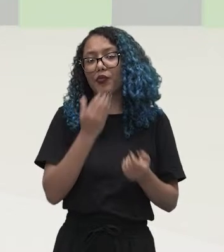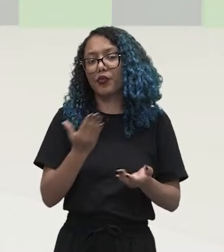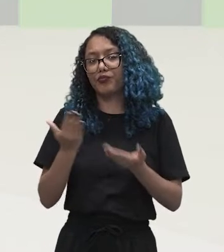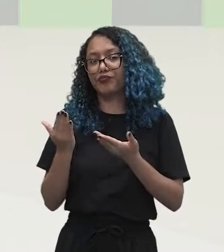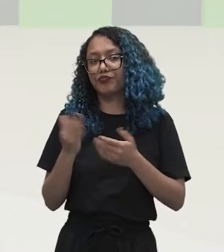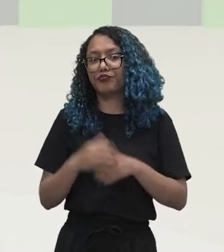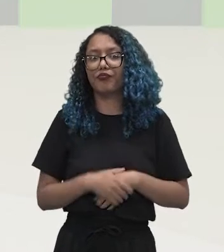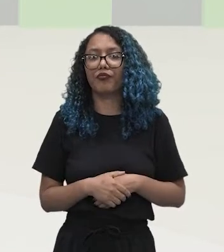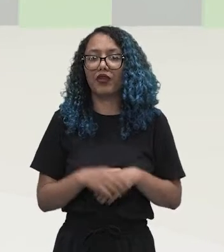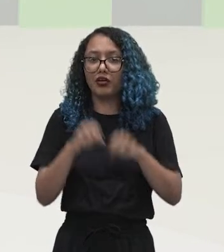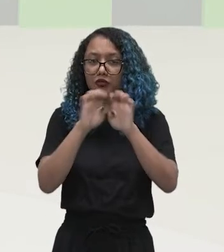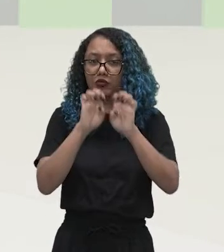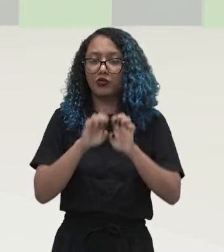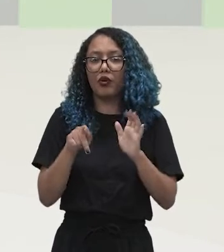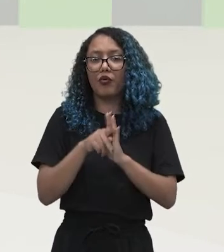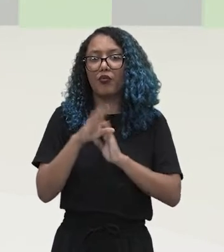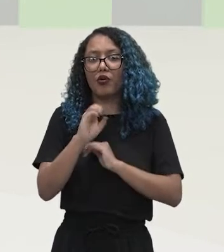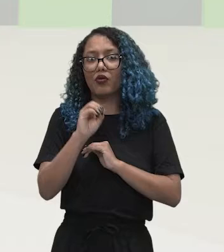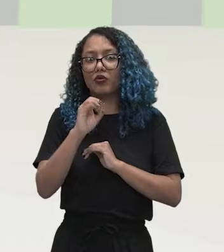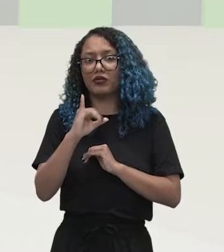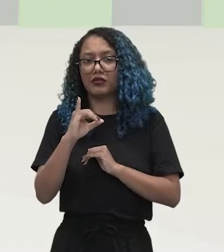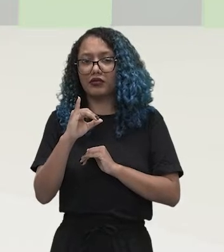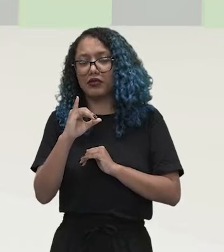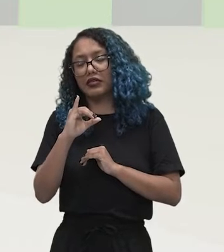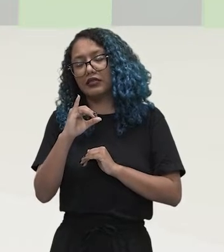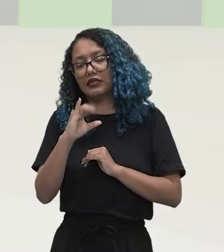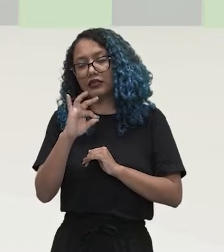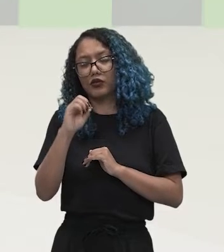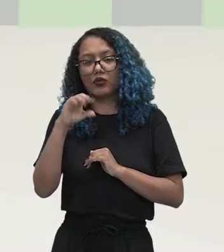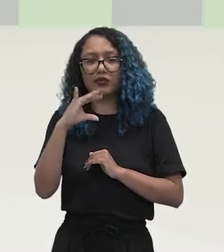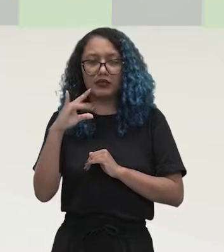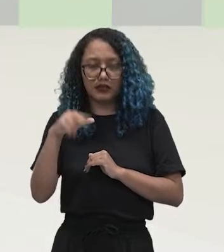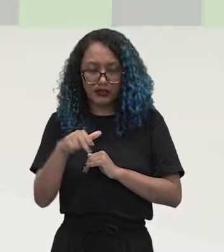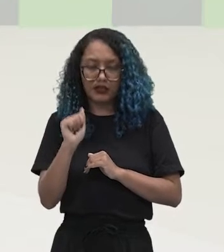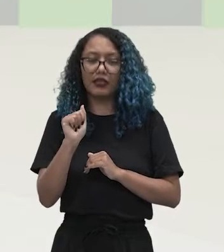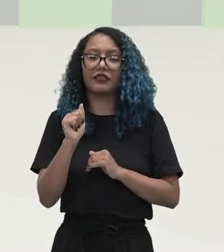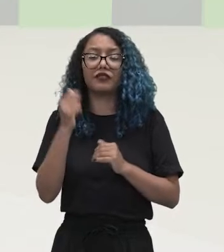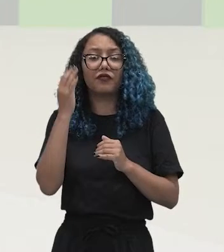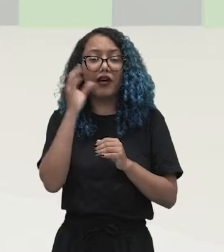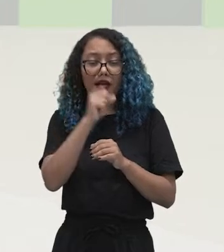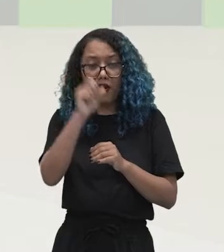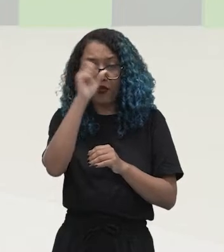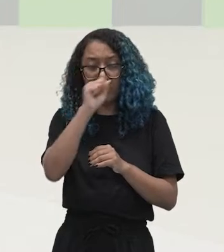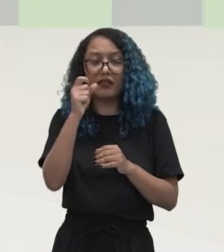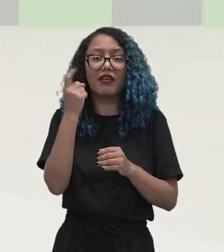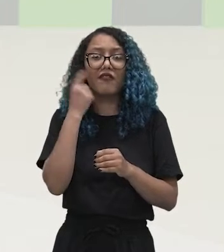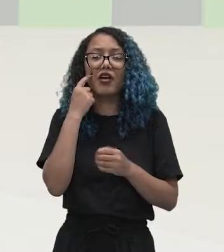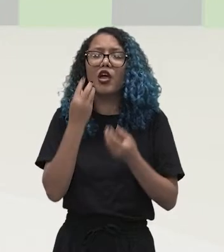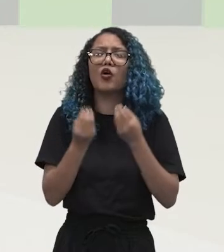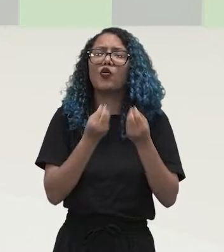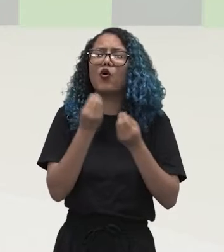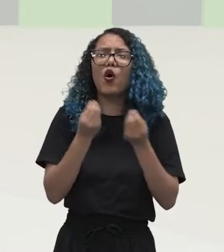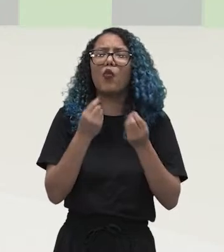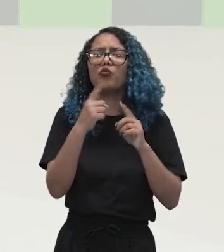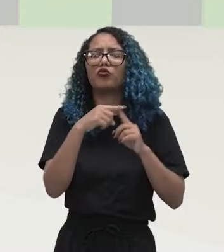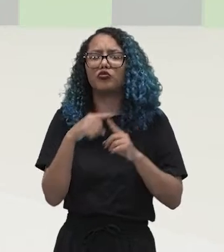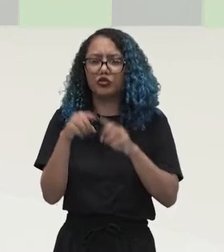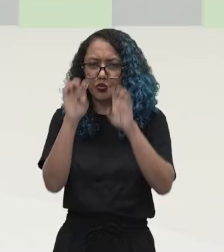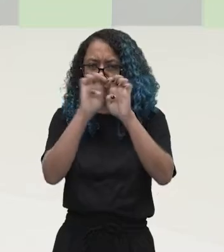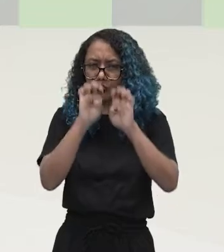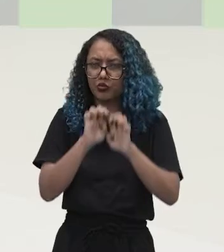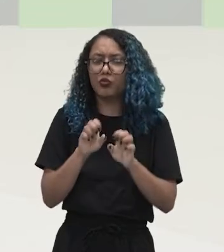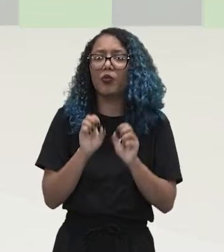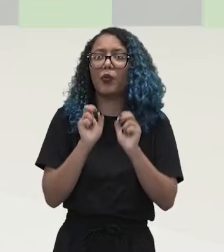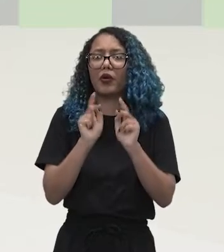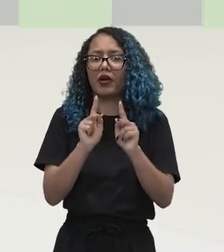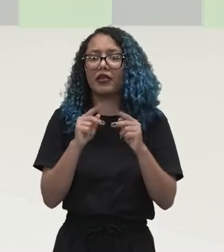estrutura da ocitocina. A gente vai aprender a classificar esse tipo de composto, esse tipo de estrutura, ok? Então, é por